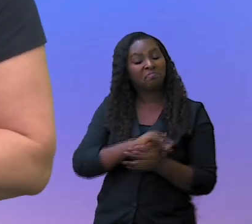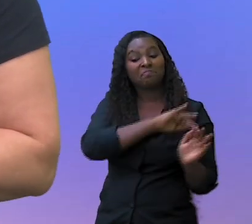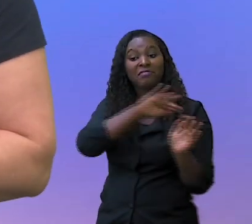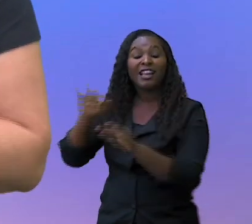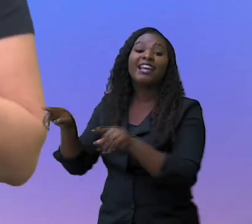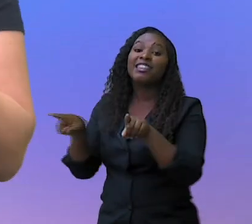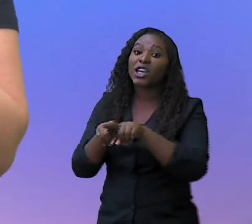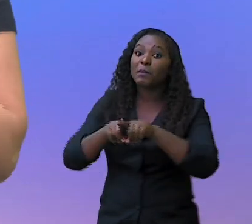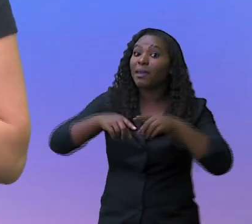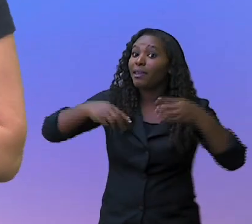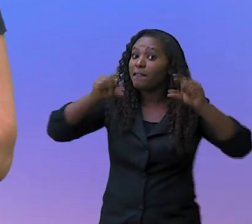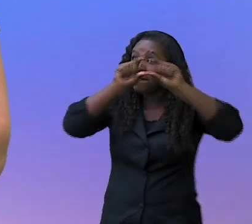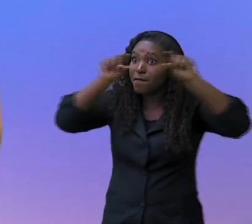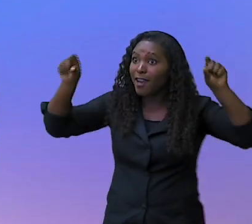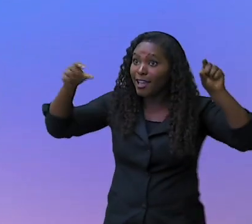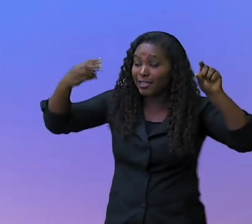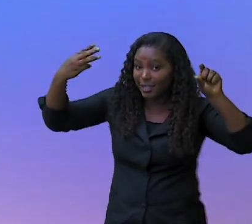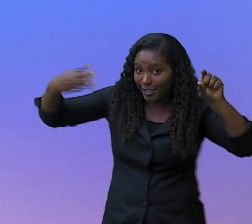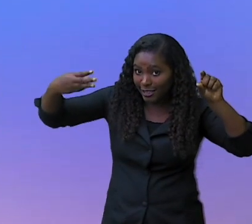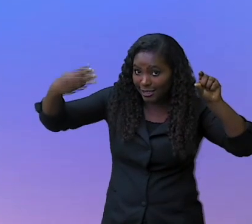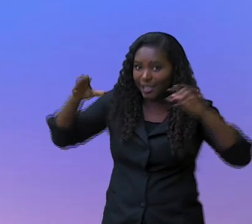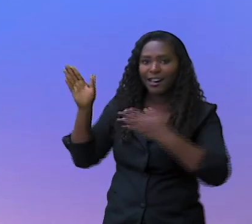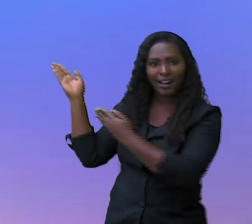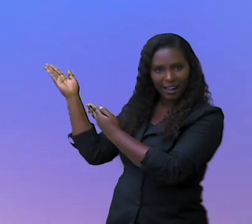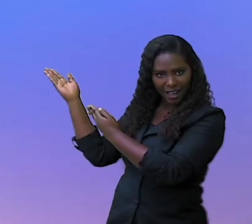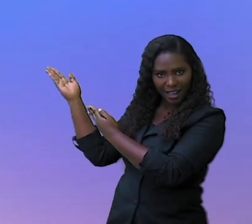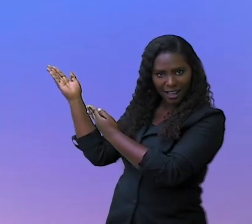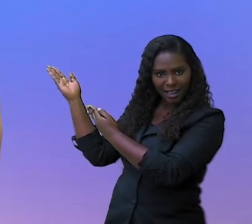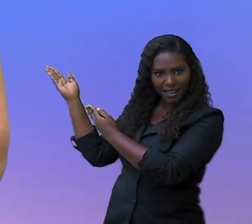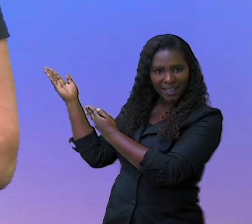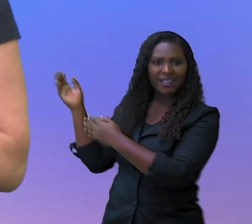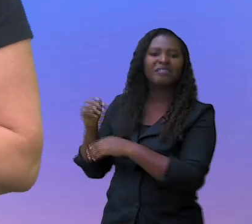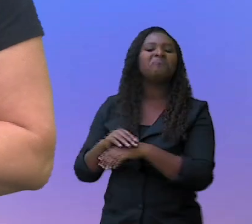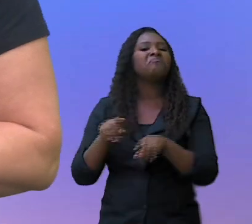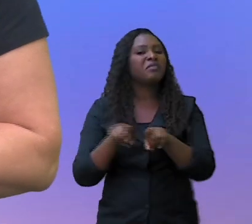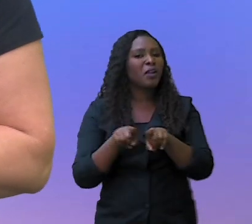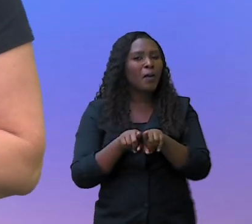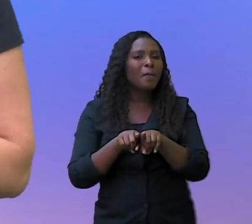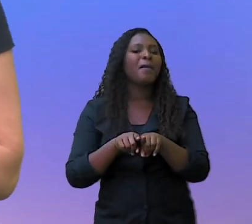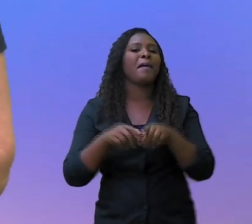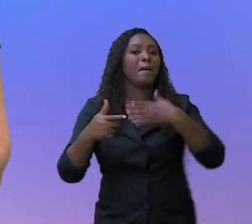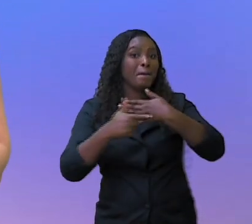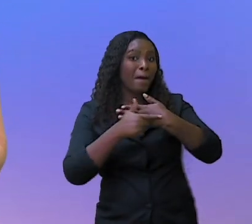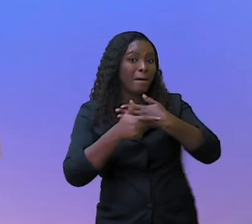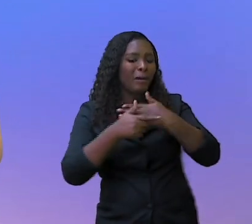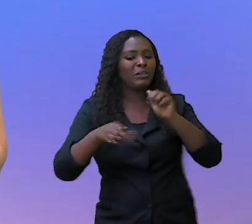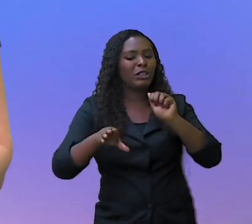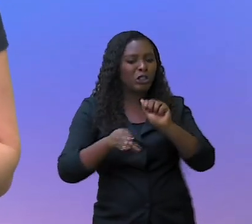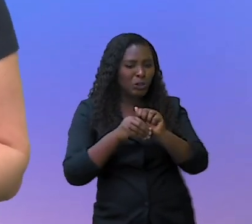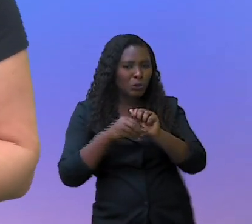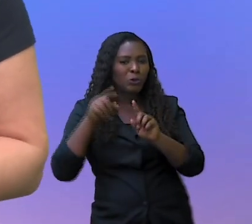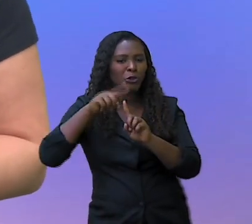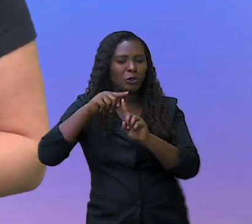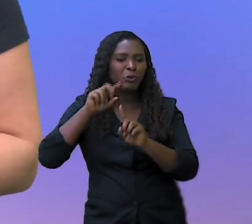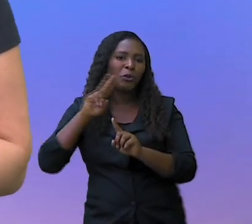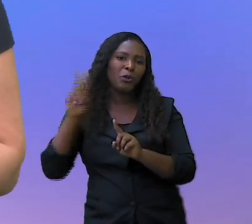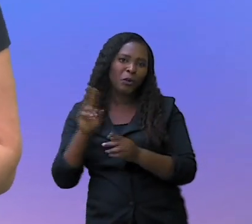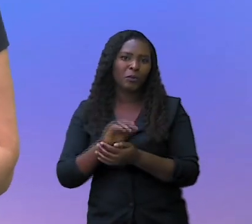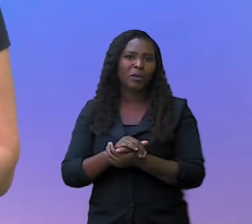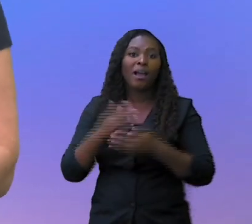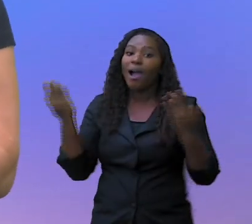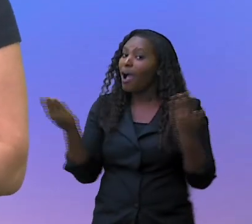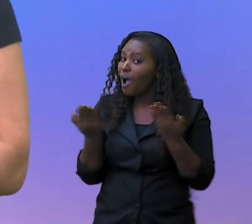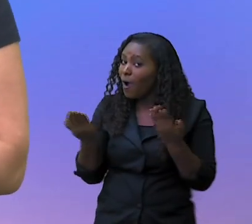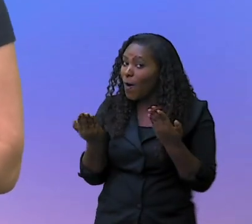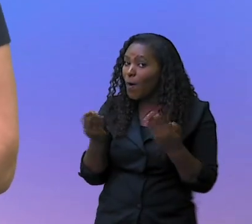também um pronome com função de adjunto adnominal. Próximo, falaremos sobre os numerais. Sim, a classe do numeral